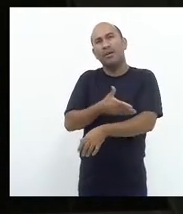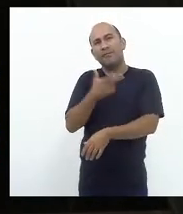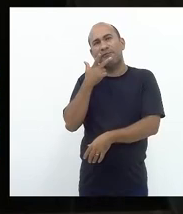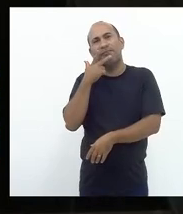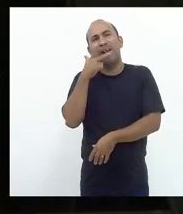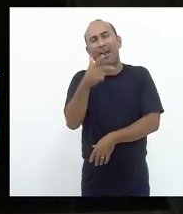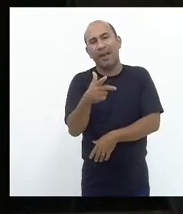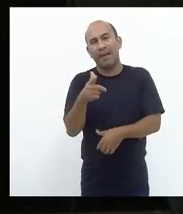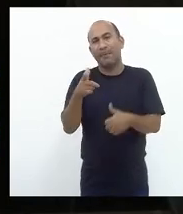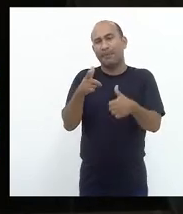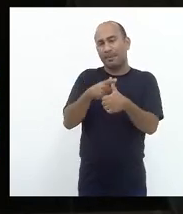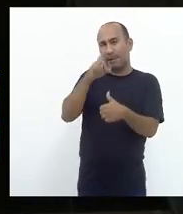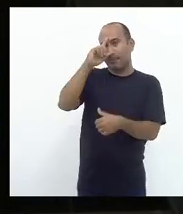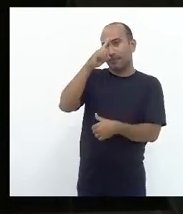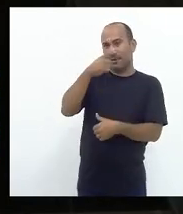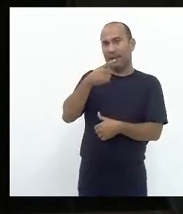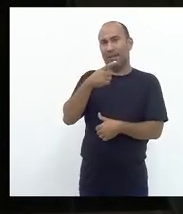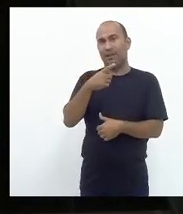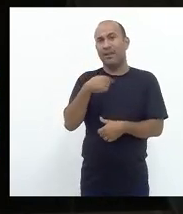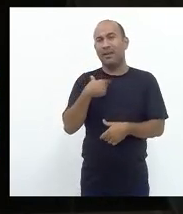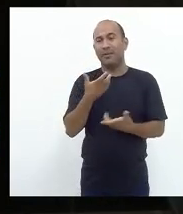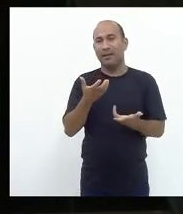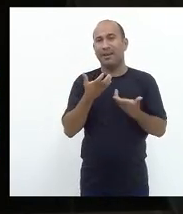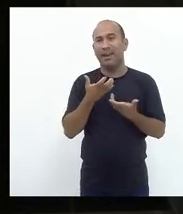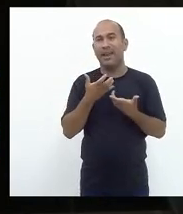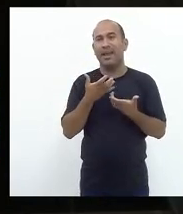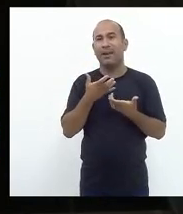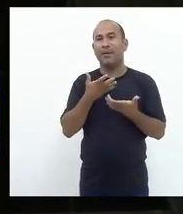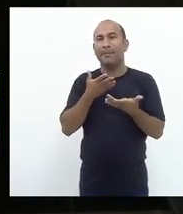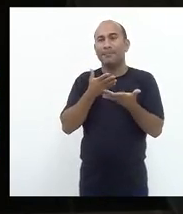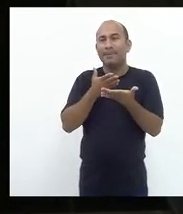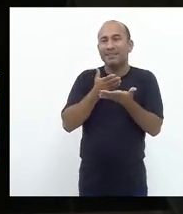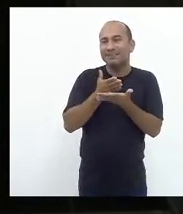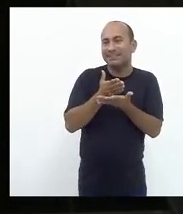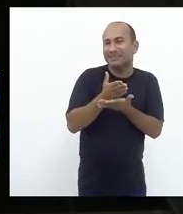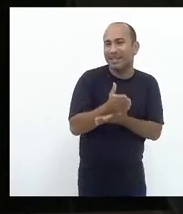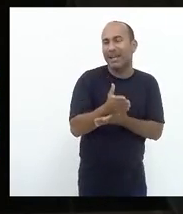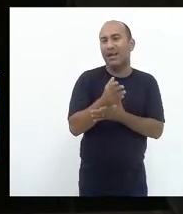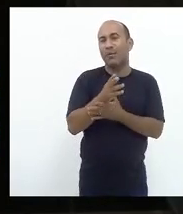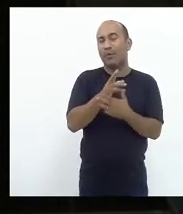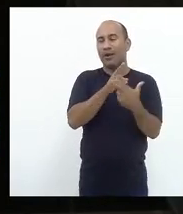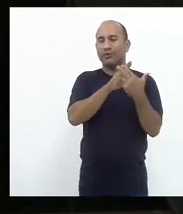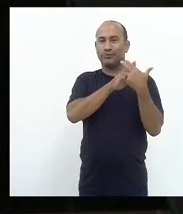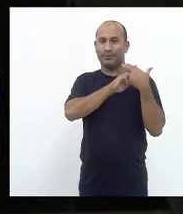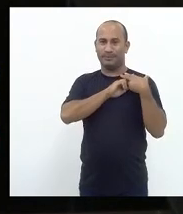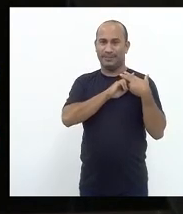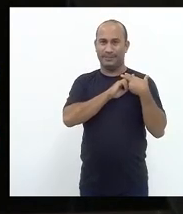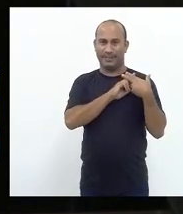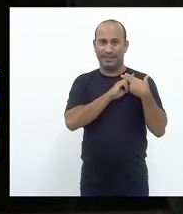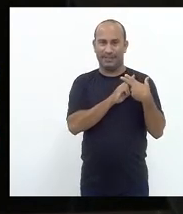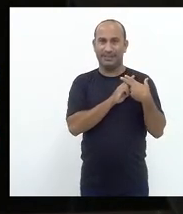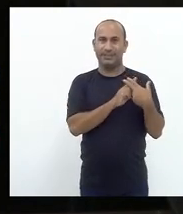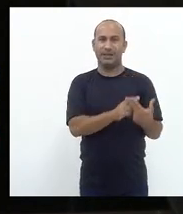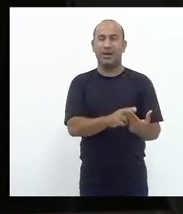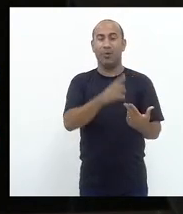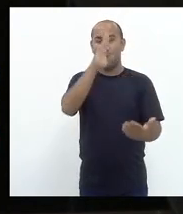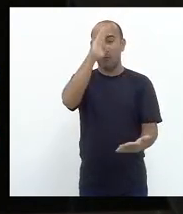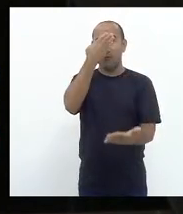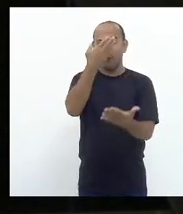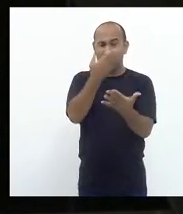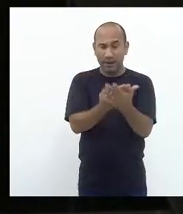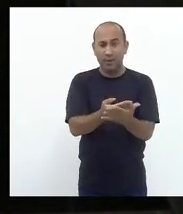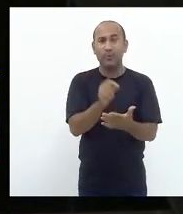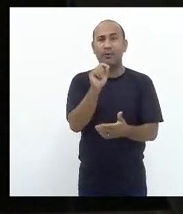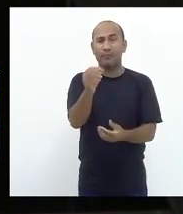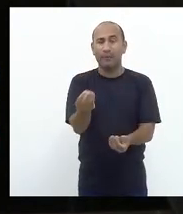estou no meu primeiro mandato, e eu quero passar por este mandato com muita responsabilidade, muita confiança do que